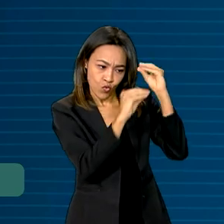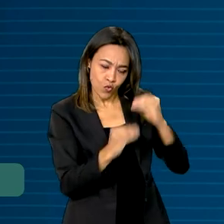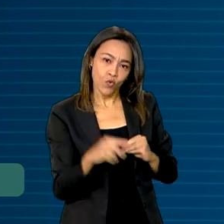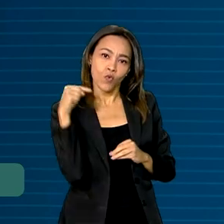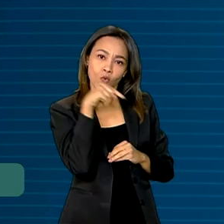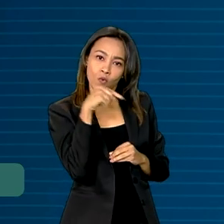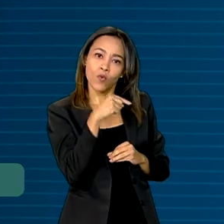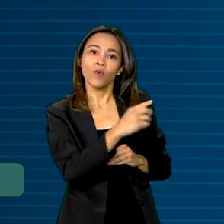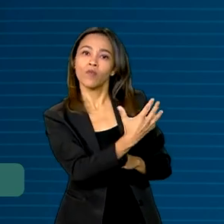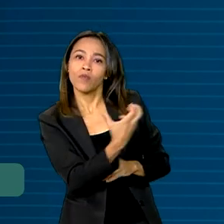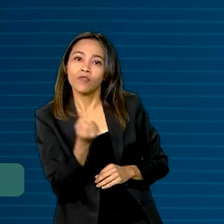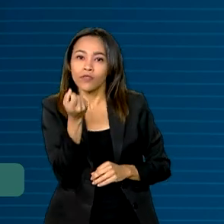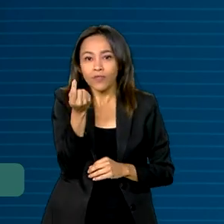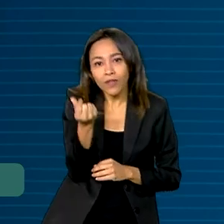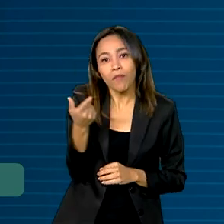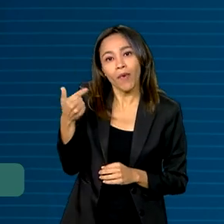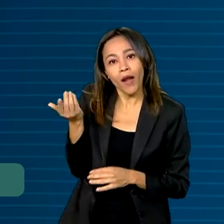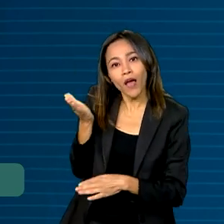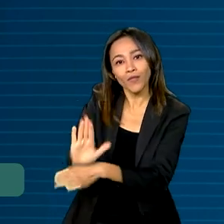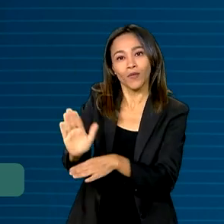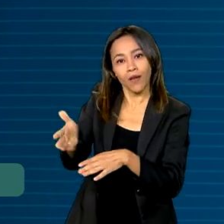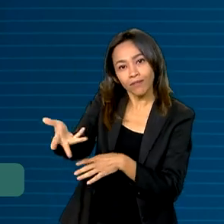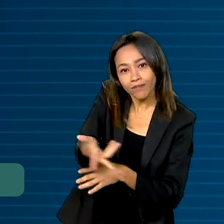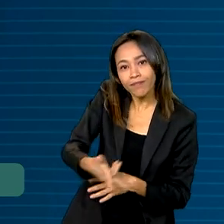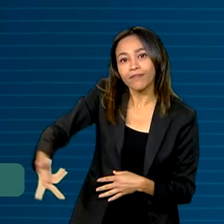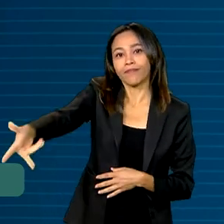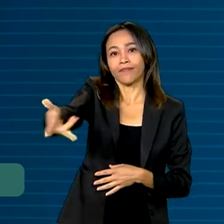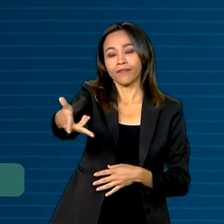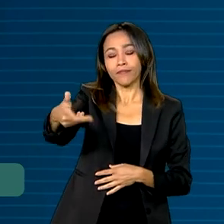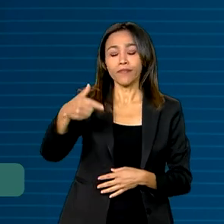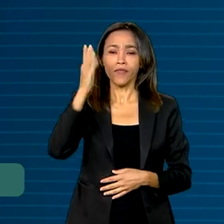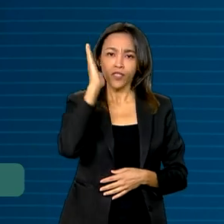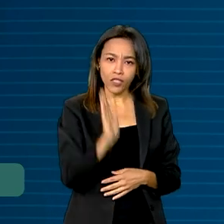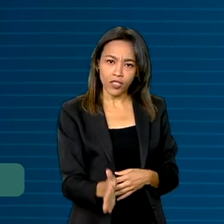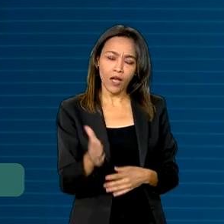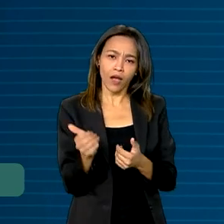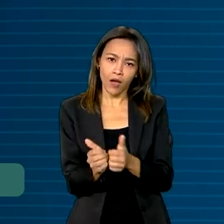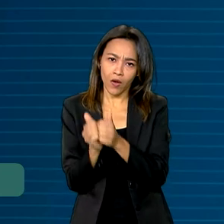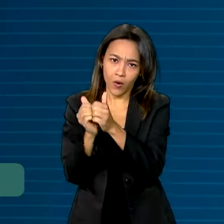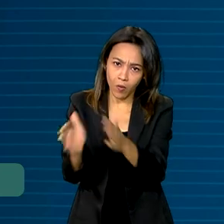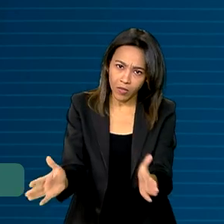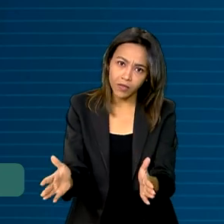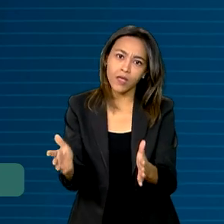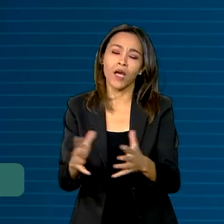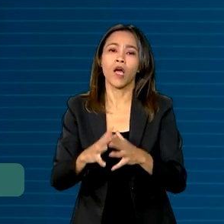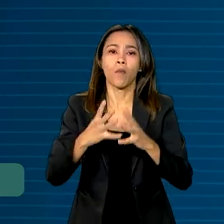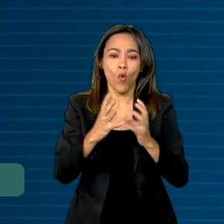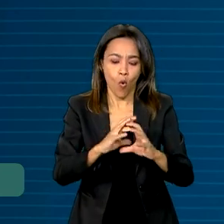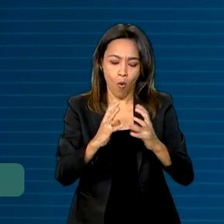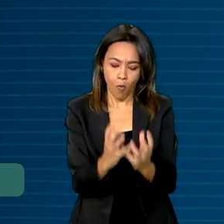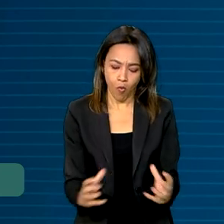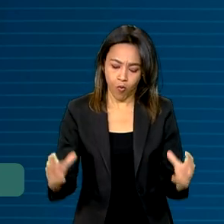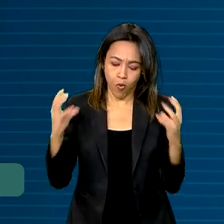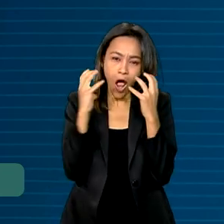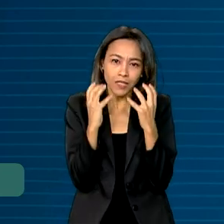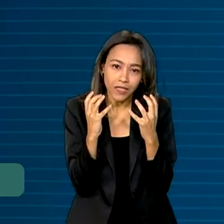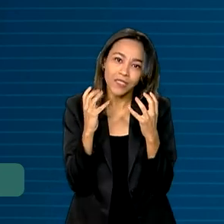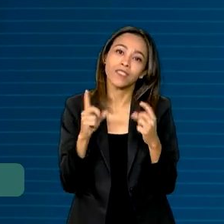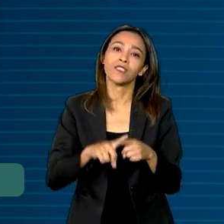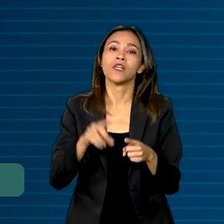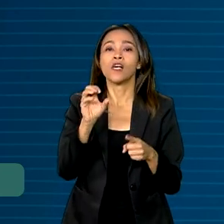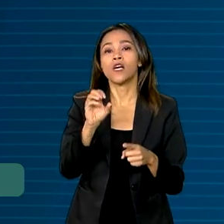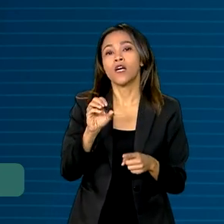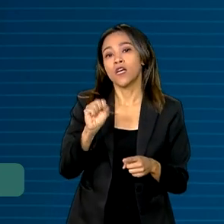não comporta mais o serviço que tem na propriedade. Financiamos aí o nosso custeio de melão, de melancia, de